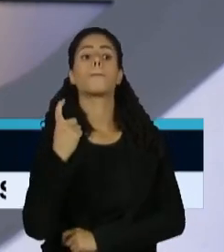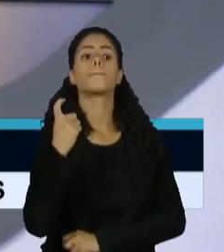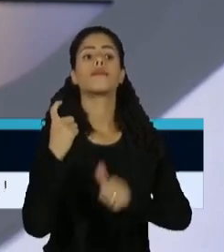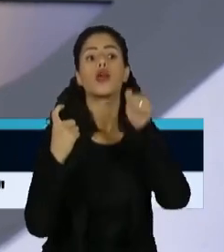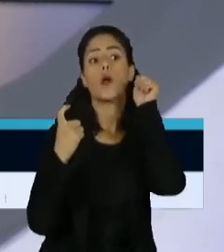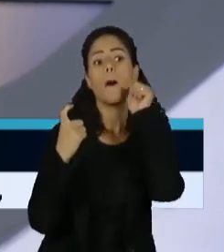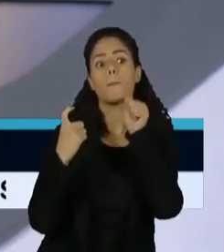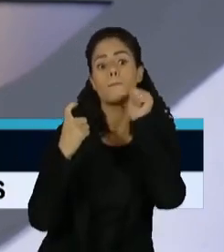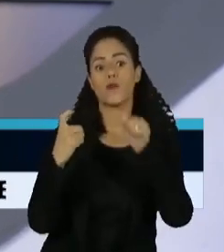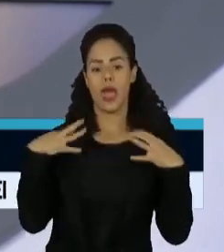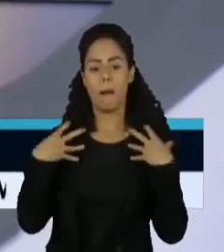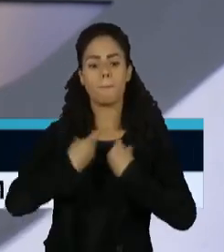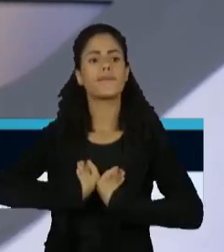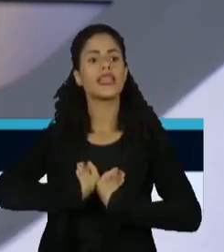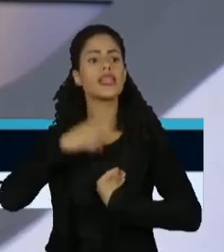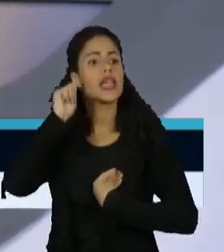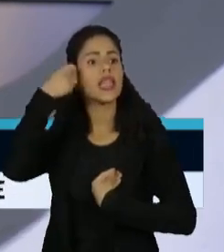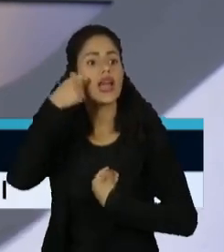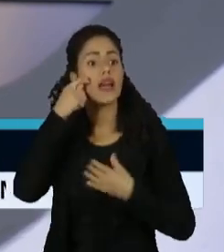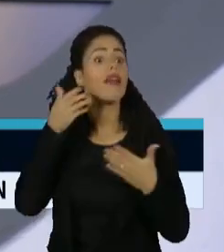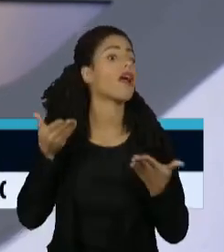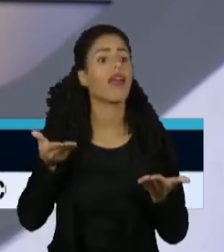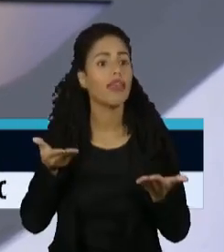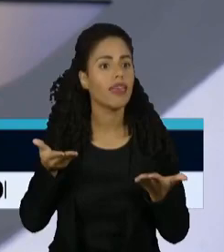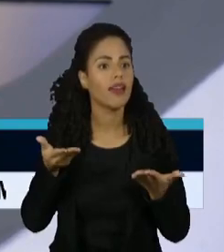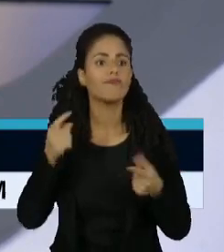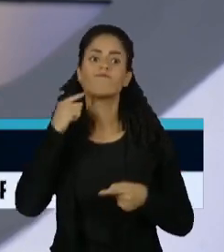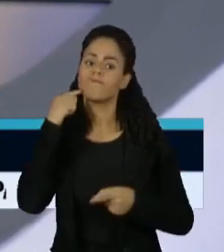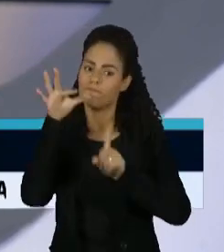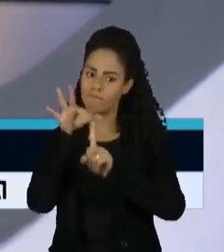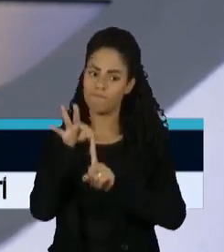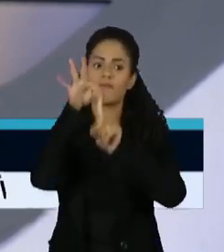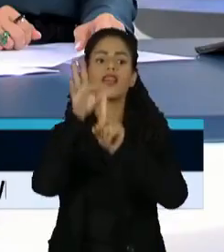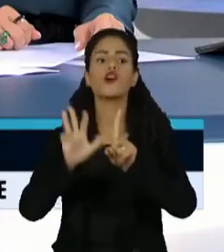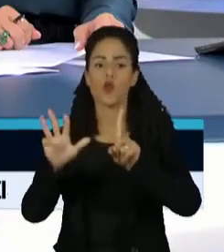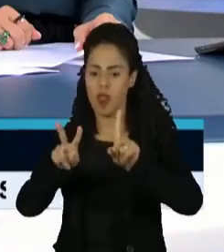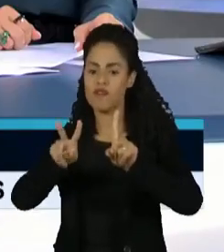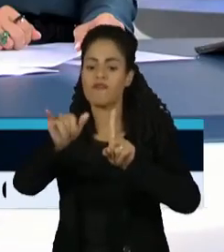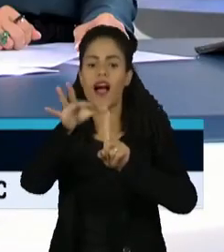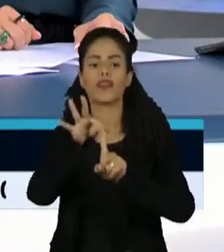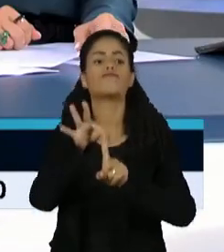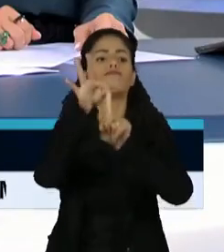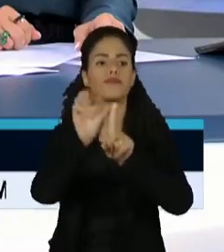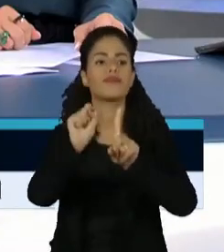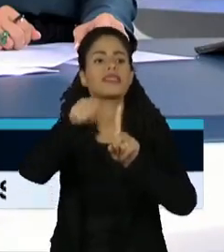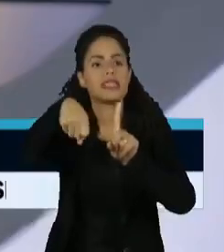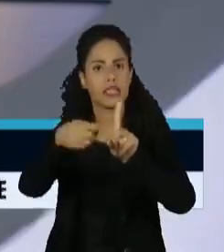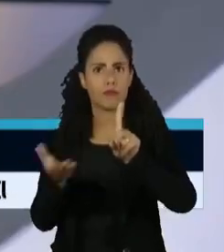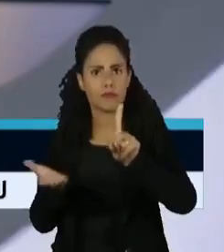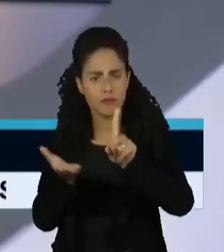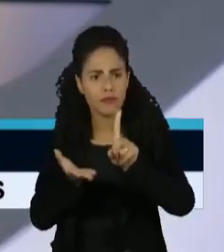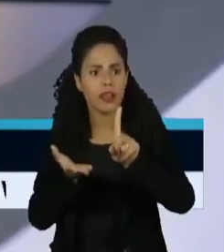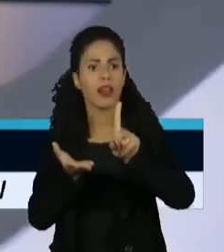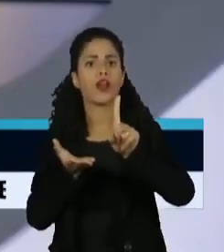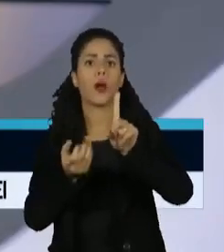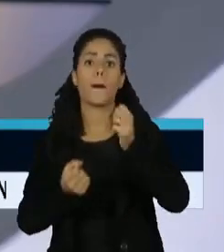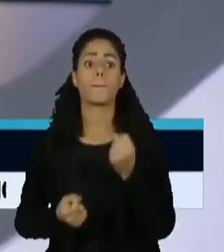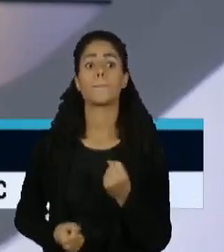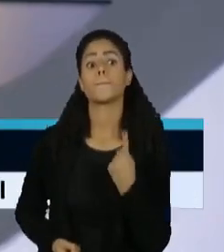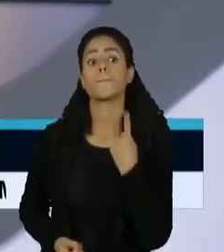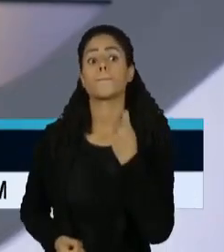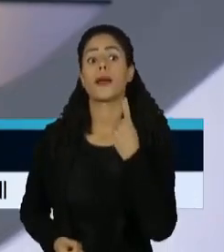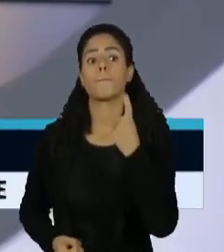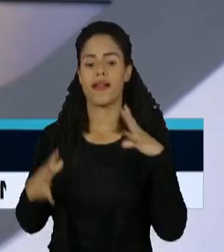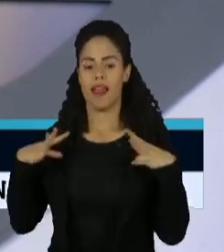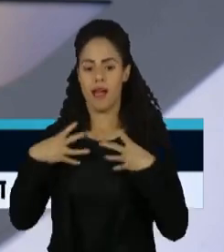negra da história do país. Lula está para fazer uma indicação agora ao Supremo. Presidente, primeira